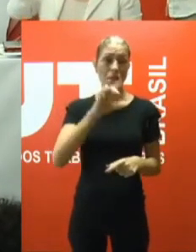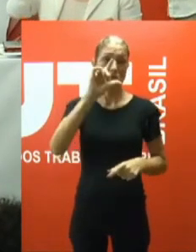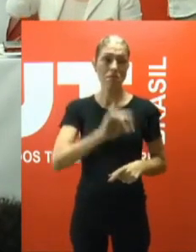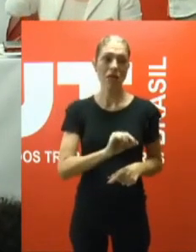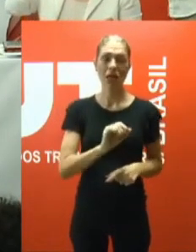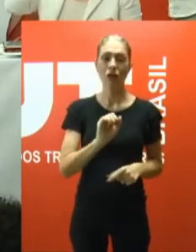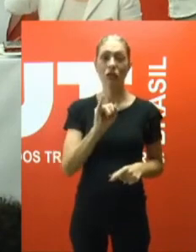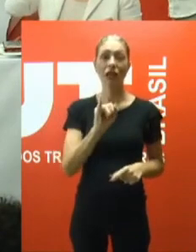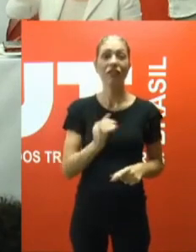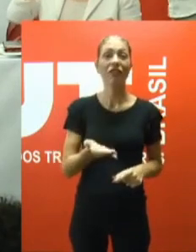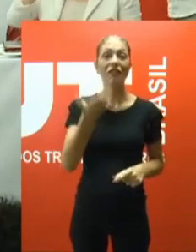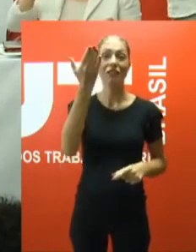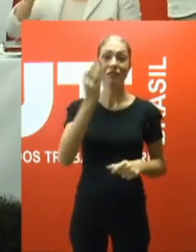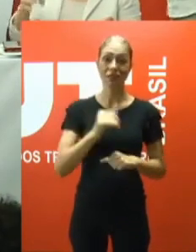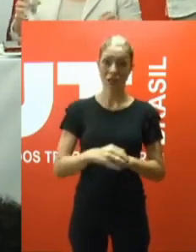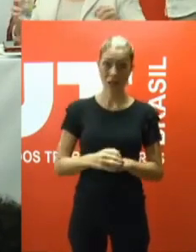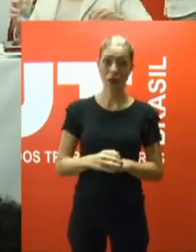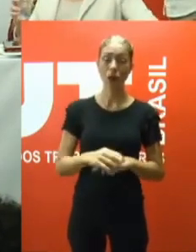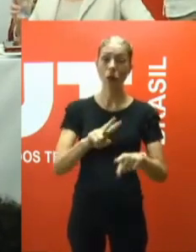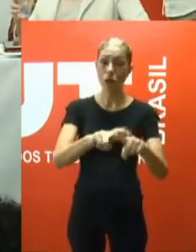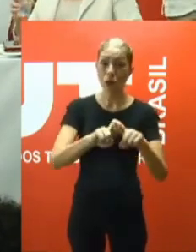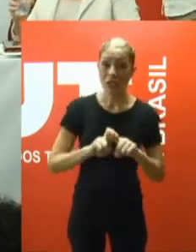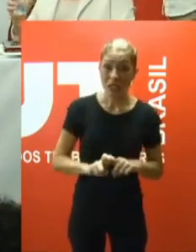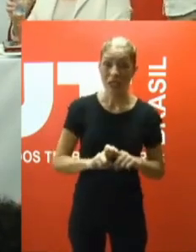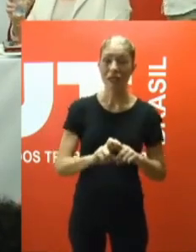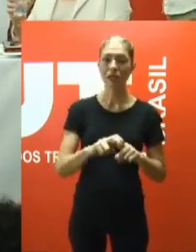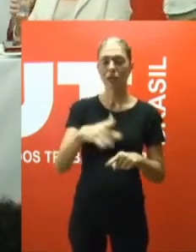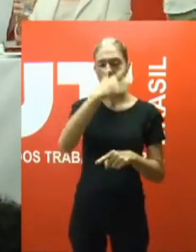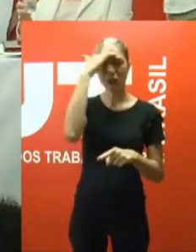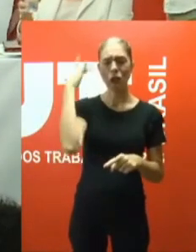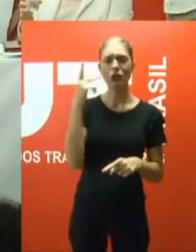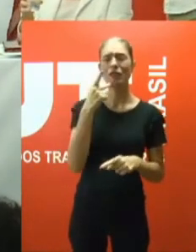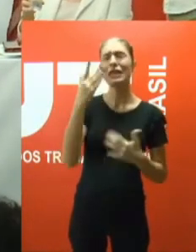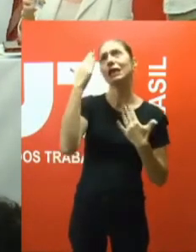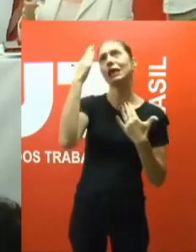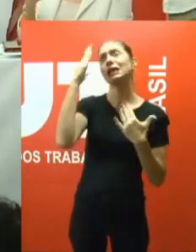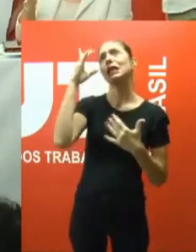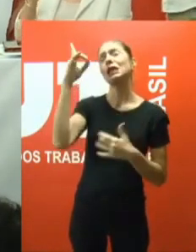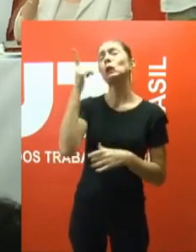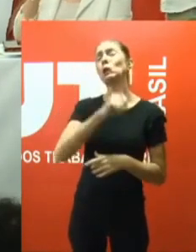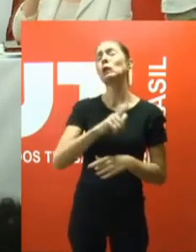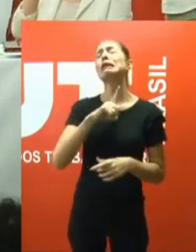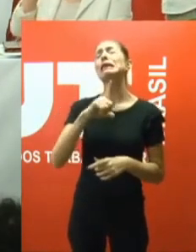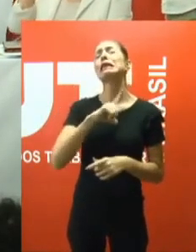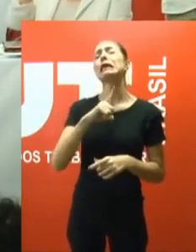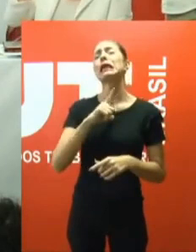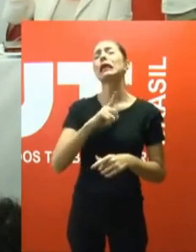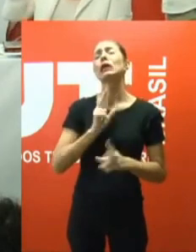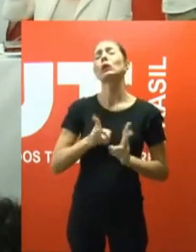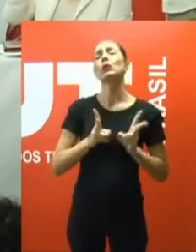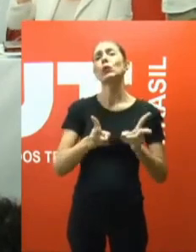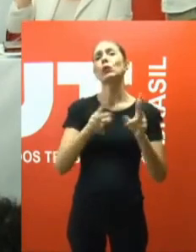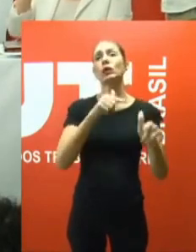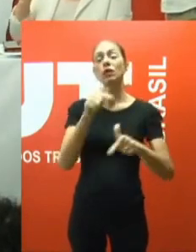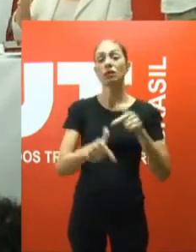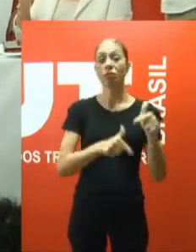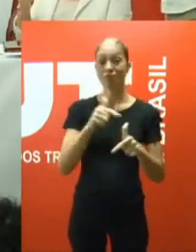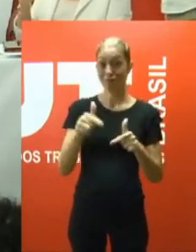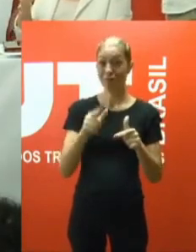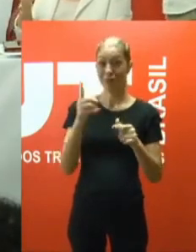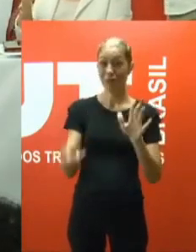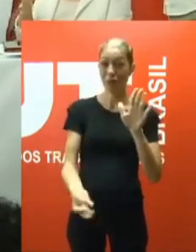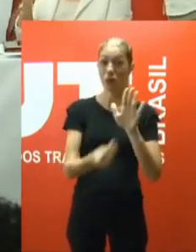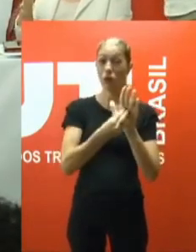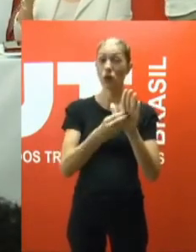pelo contrário, muita gente dá graças a Deus de estar trabalhando. E eles impuseram na nossa cara o